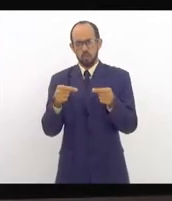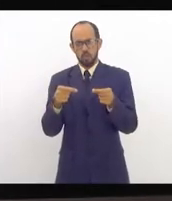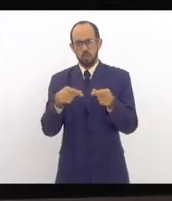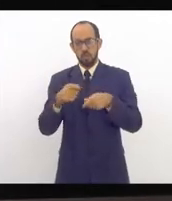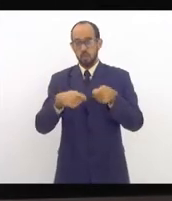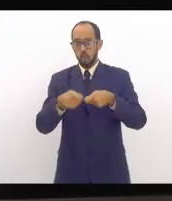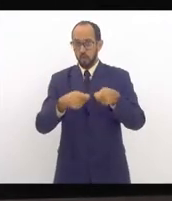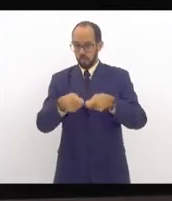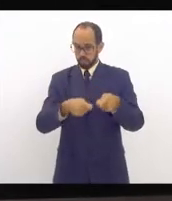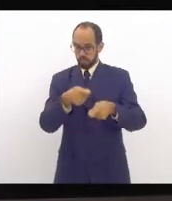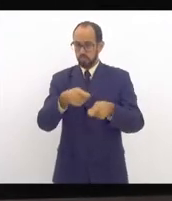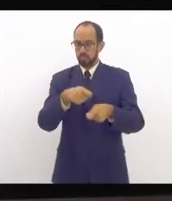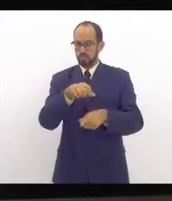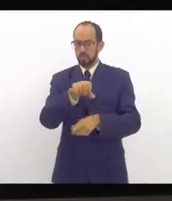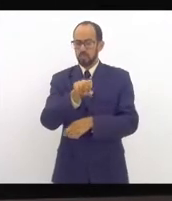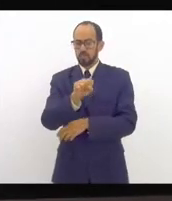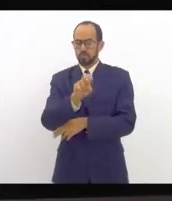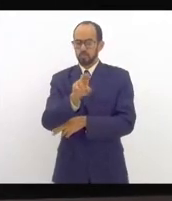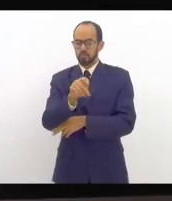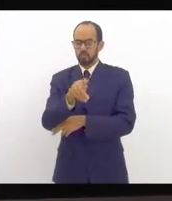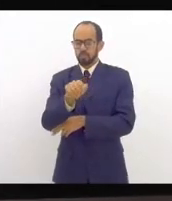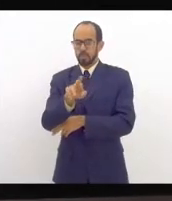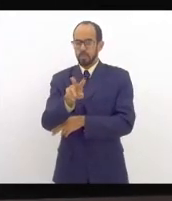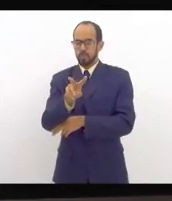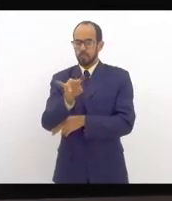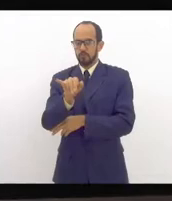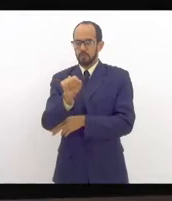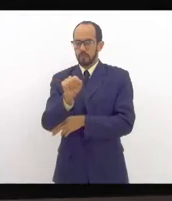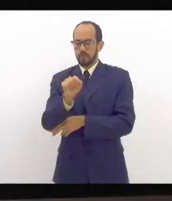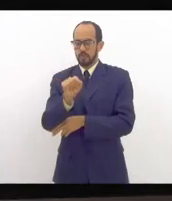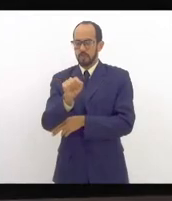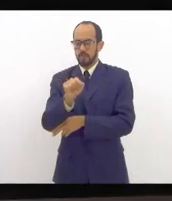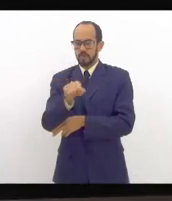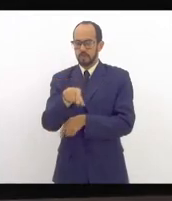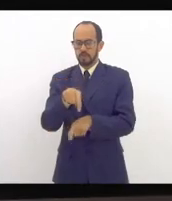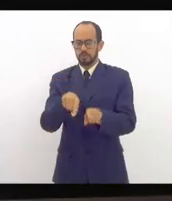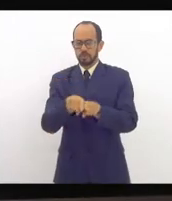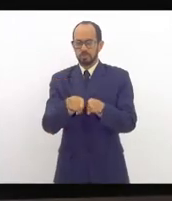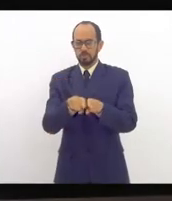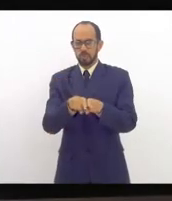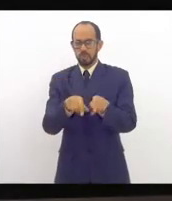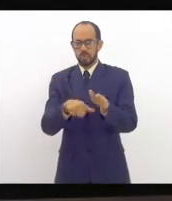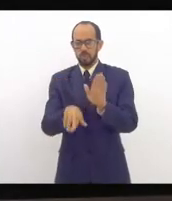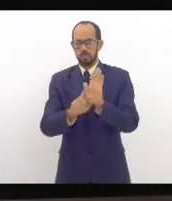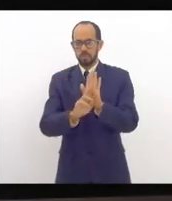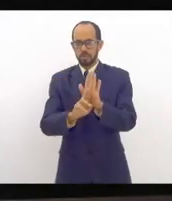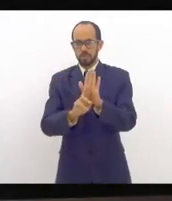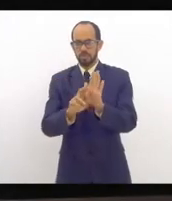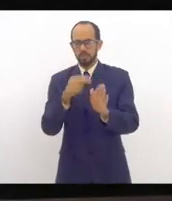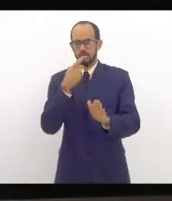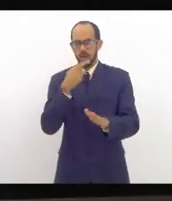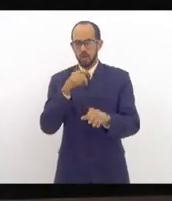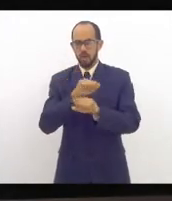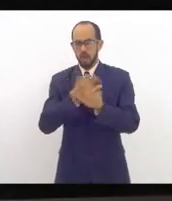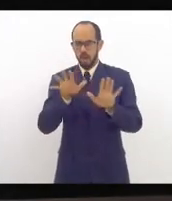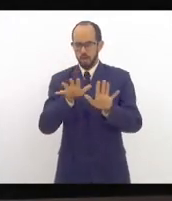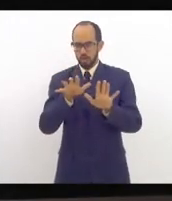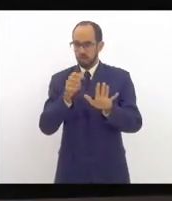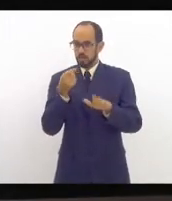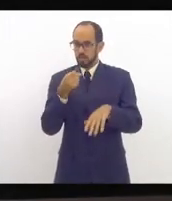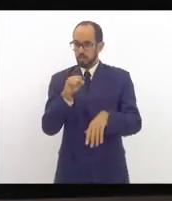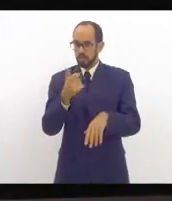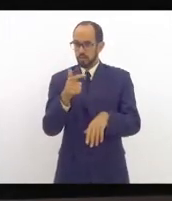que controla a SuperVia o grupo japonês o Gummy e o representante falando bem claro se não tiver